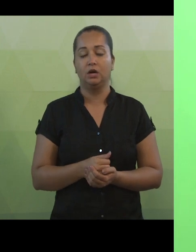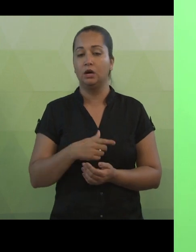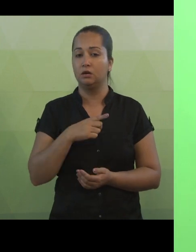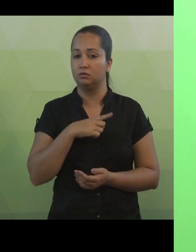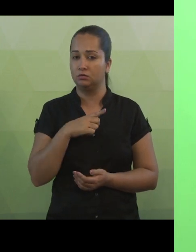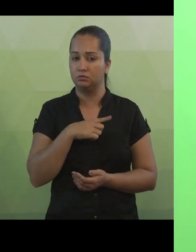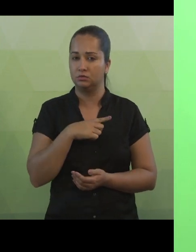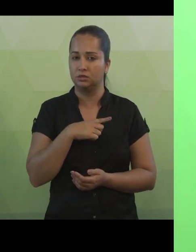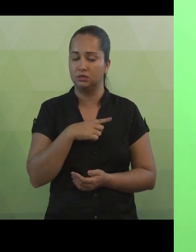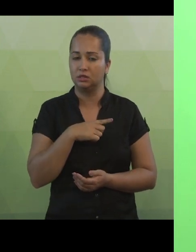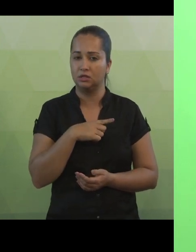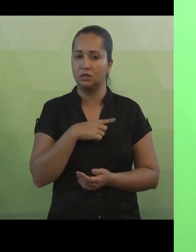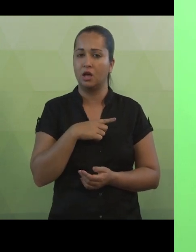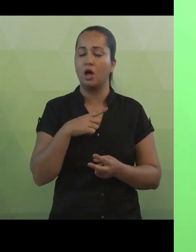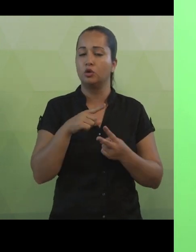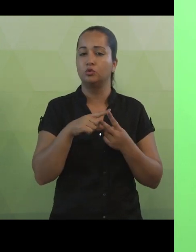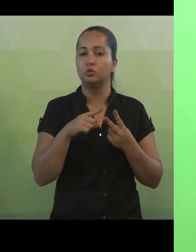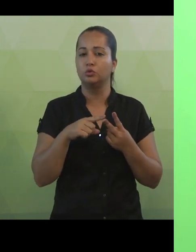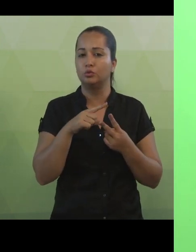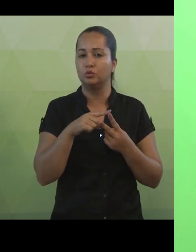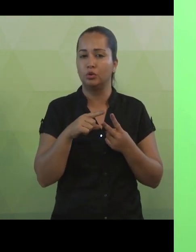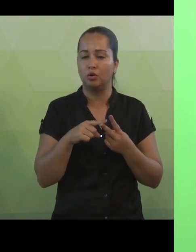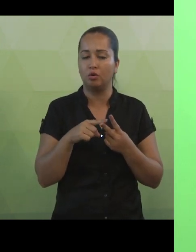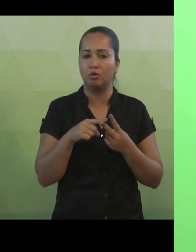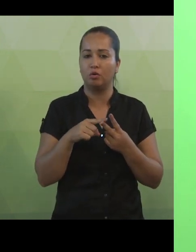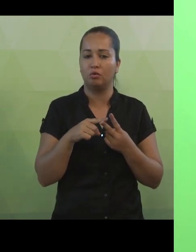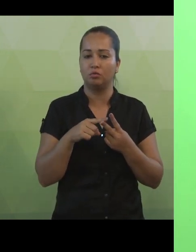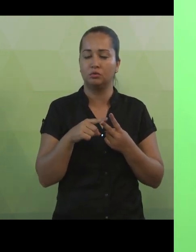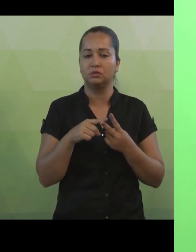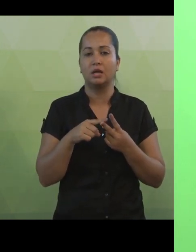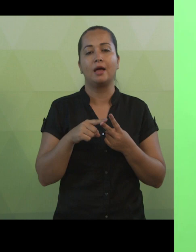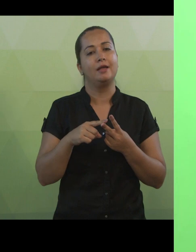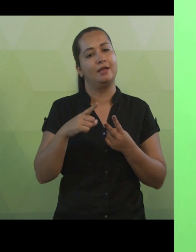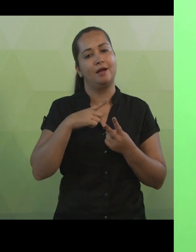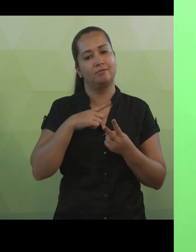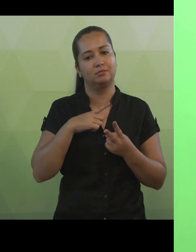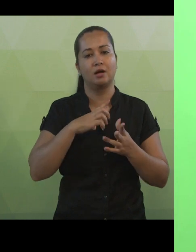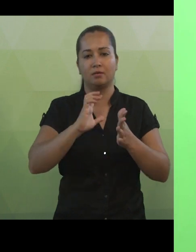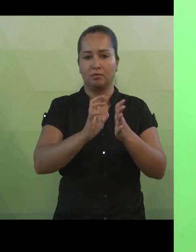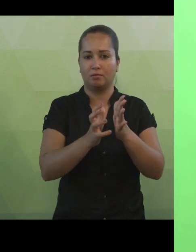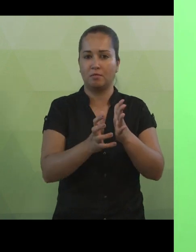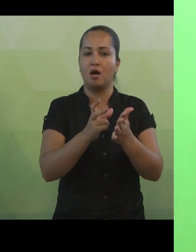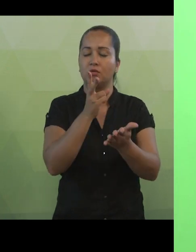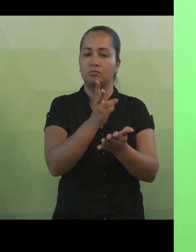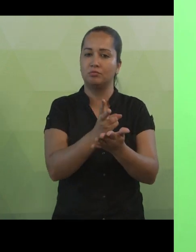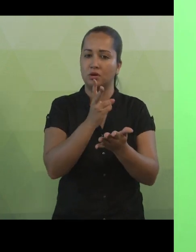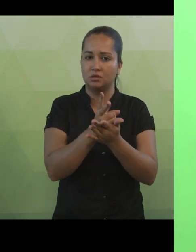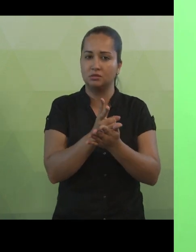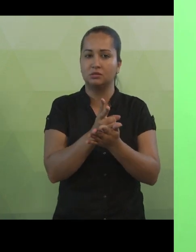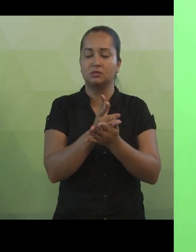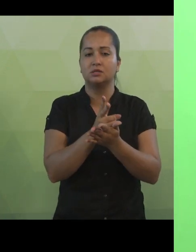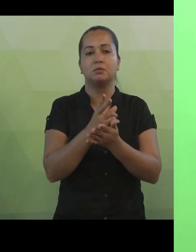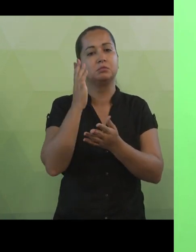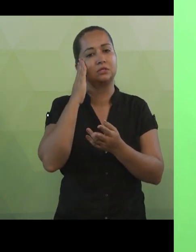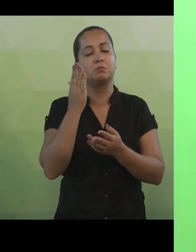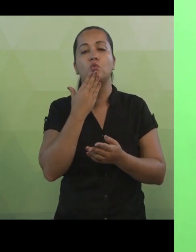E é através do catálogo que a gente deixa elas especificadas para que o banco sempre mantenha elas no banco de